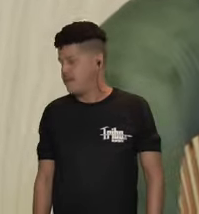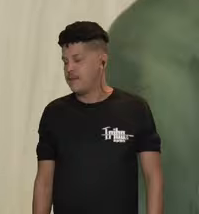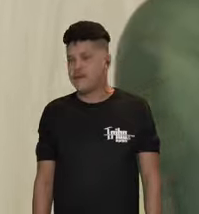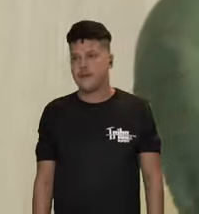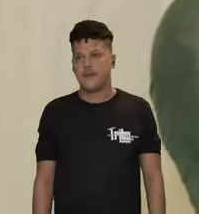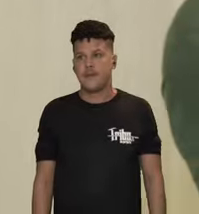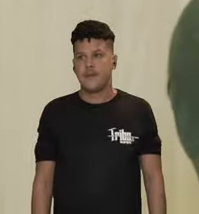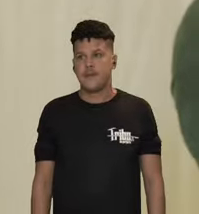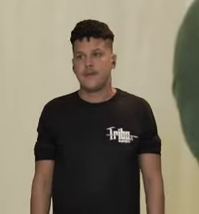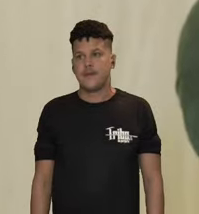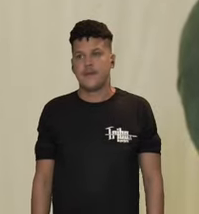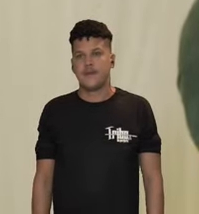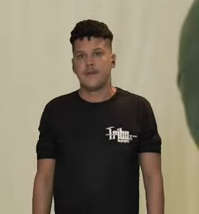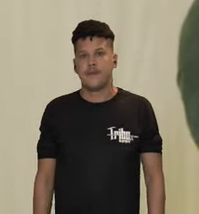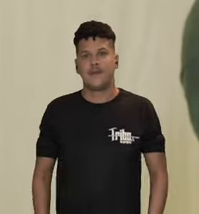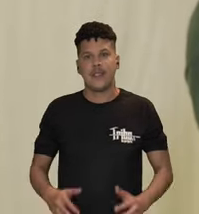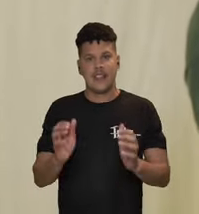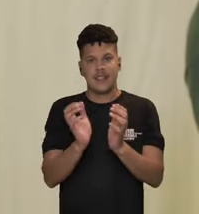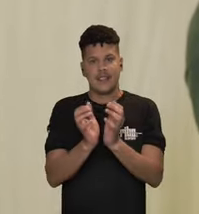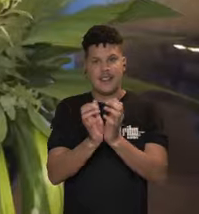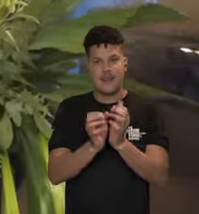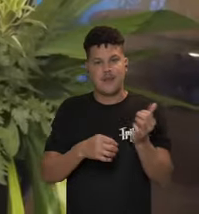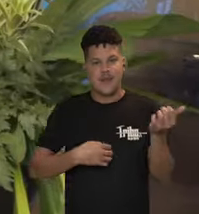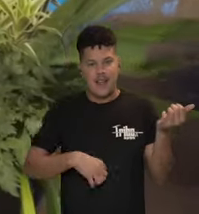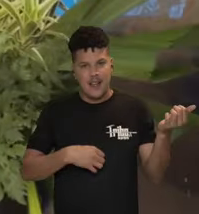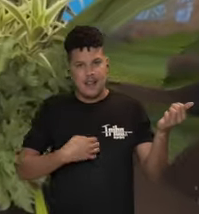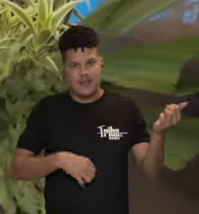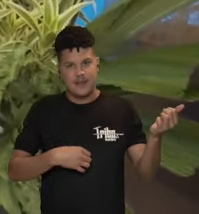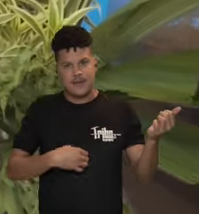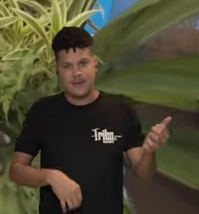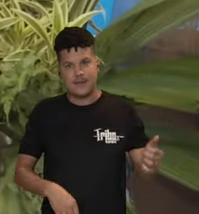Tribo da periferia acústico.